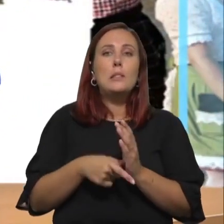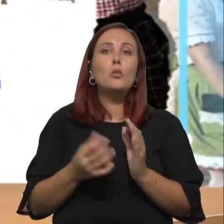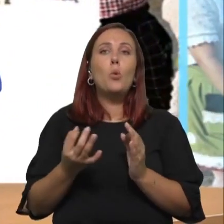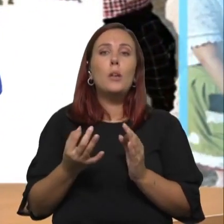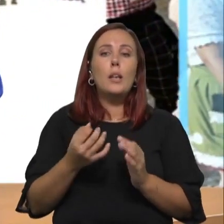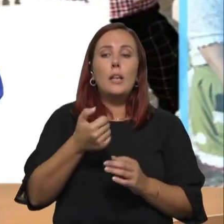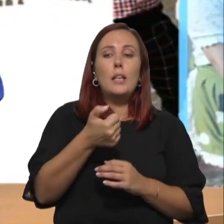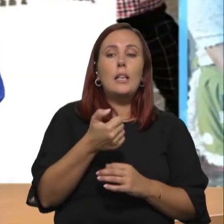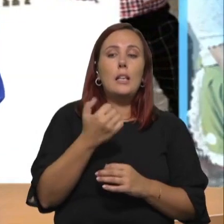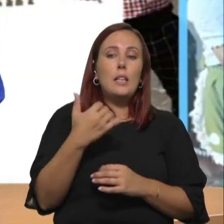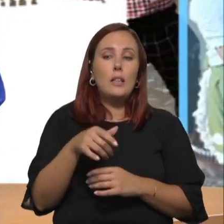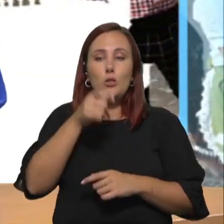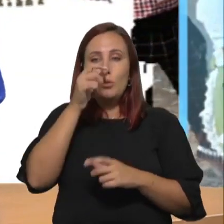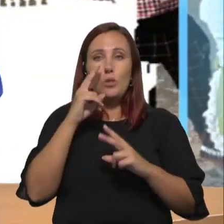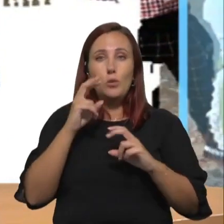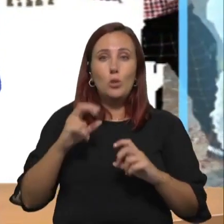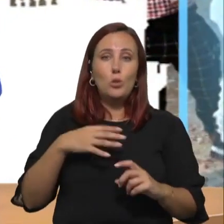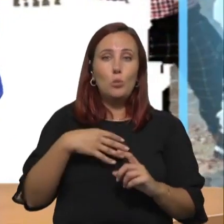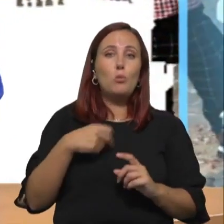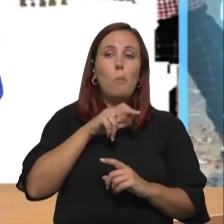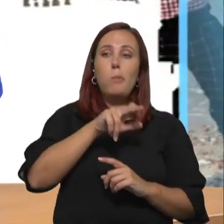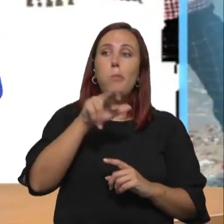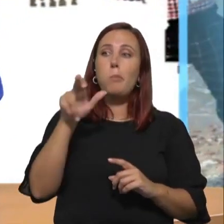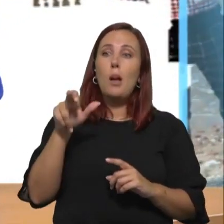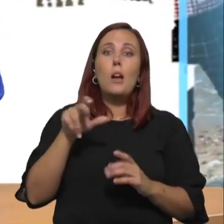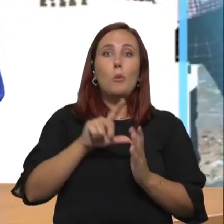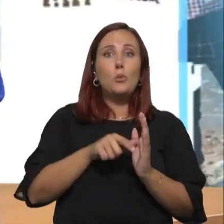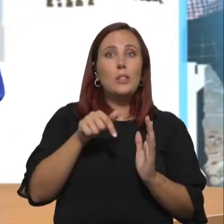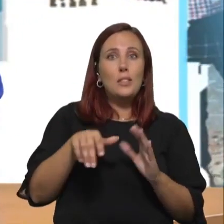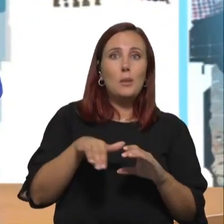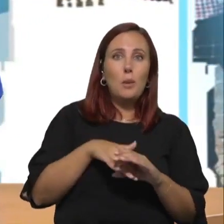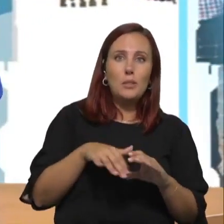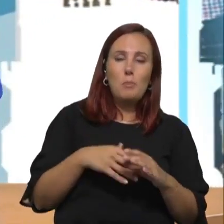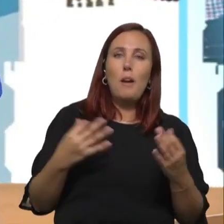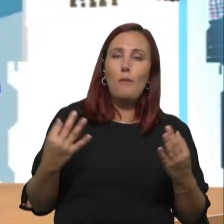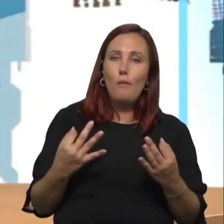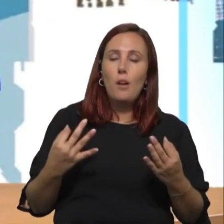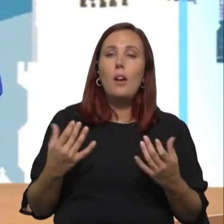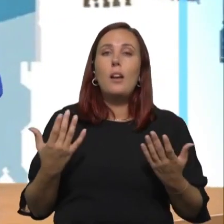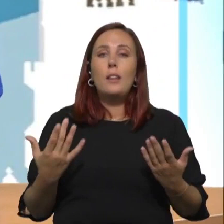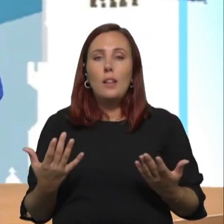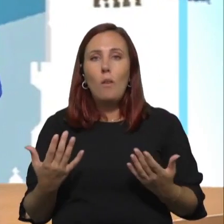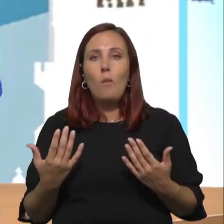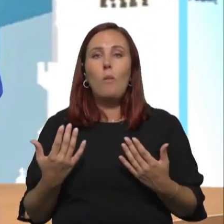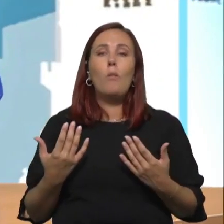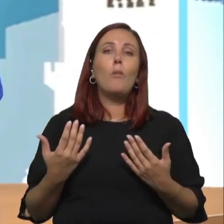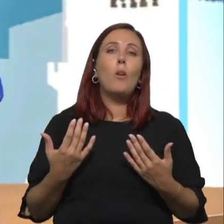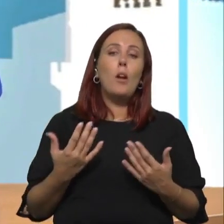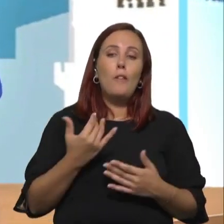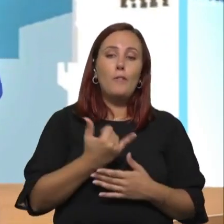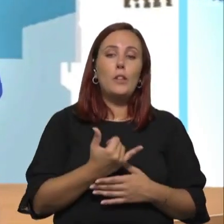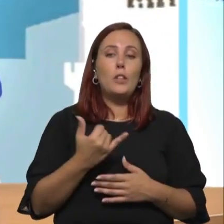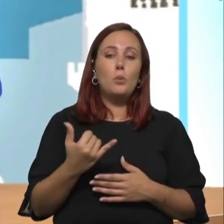500 investigadores de todo o mundo a participar nesta obra, o que significa que temos atualmente já